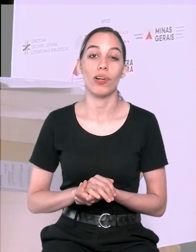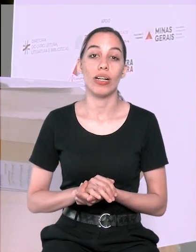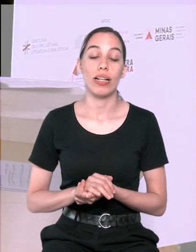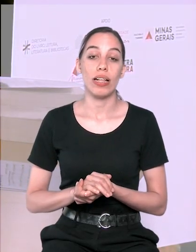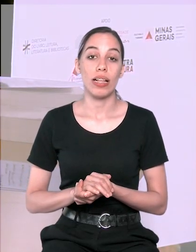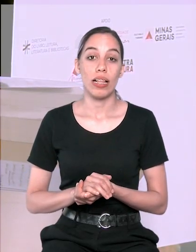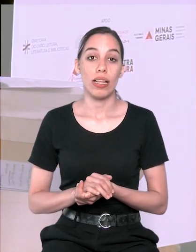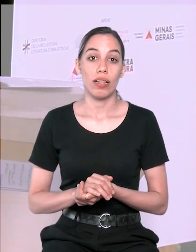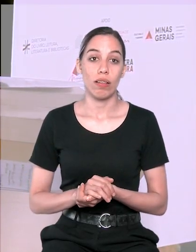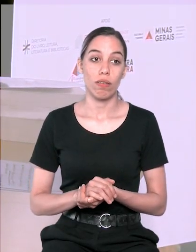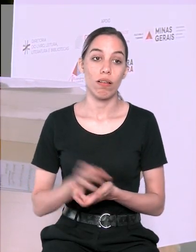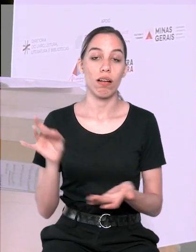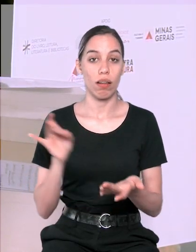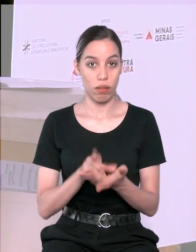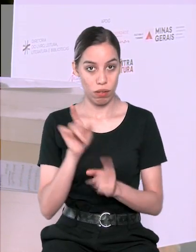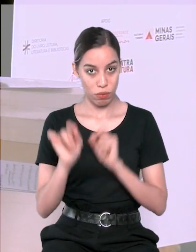Fato é que o Valéry,